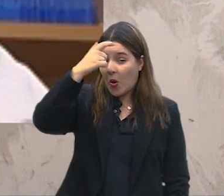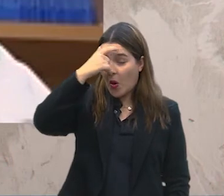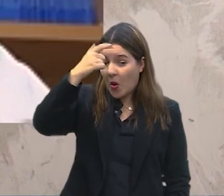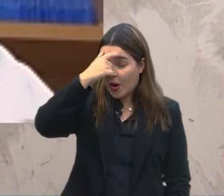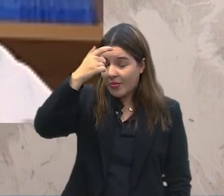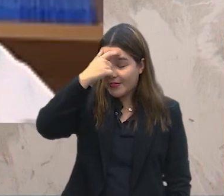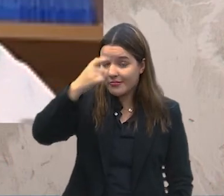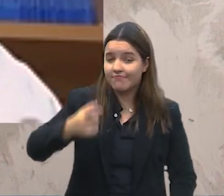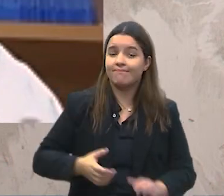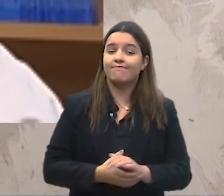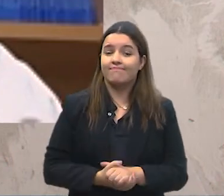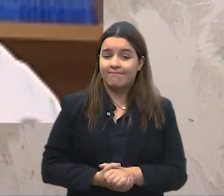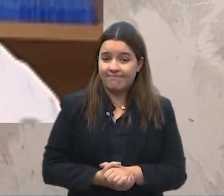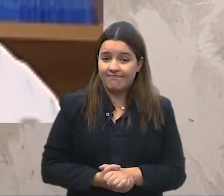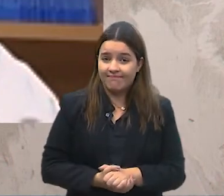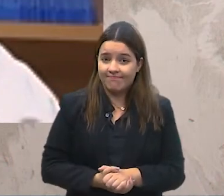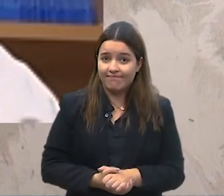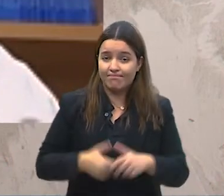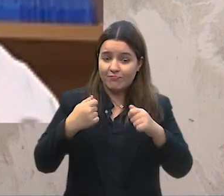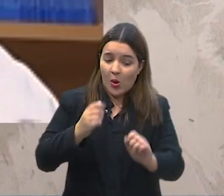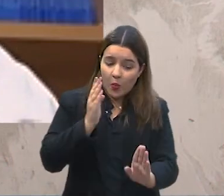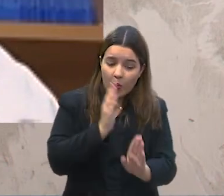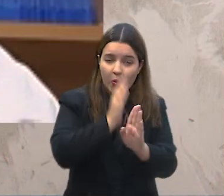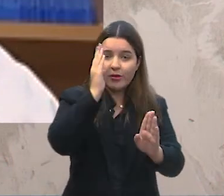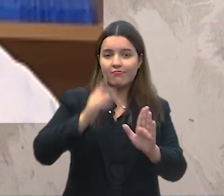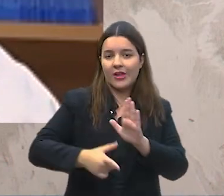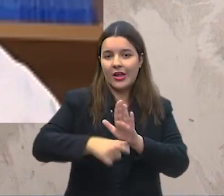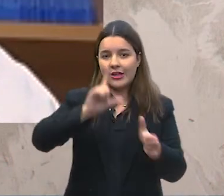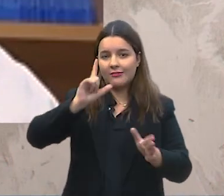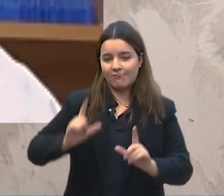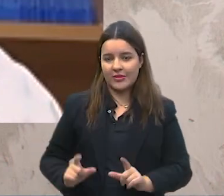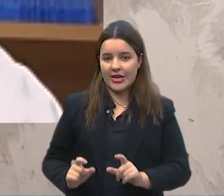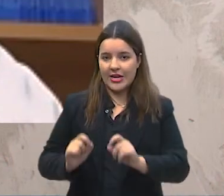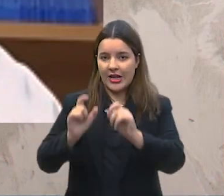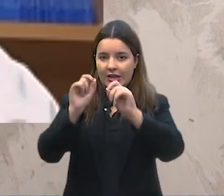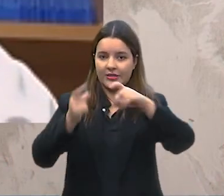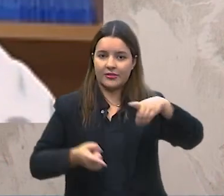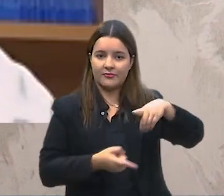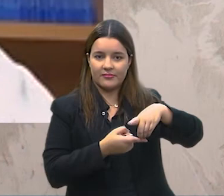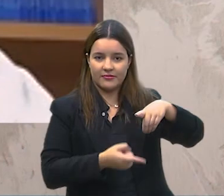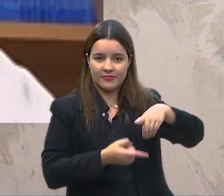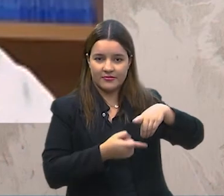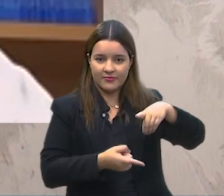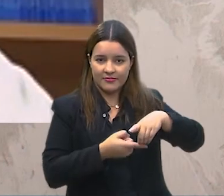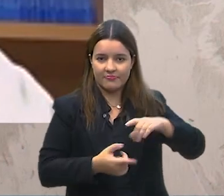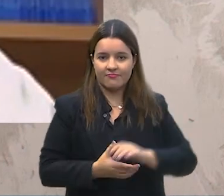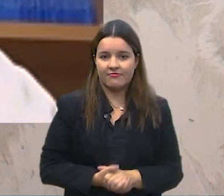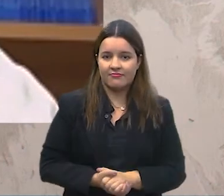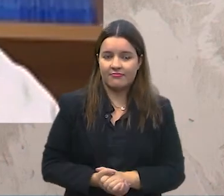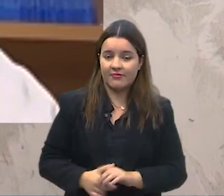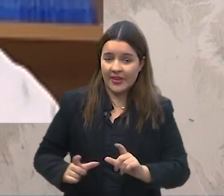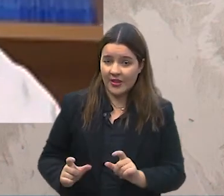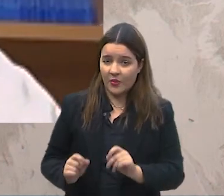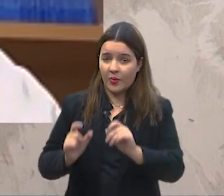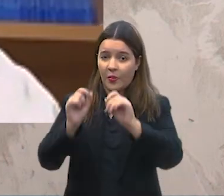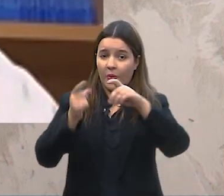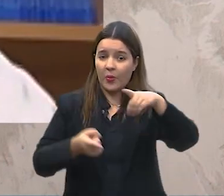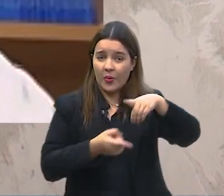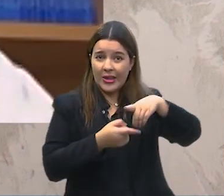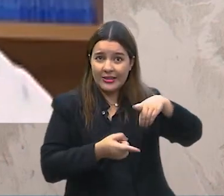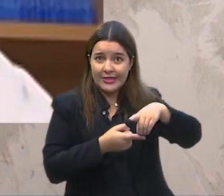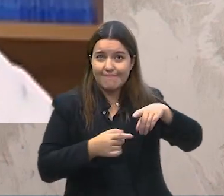conscientizar do diagnóstico precoce do câncer da próstata. O câncer da próstata é o tumor